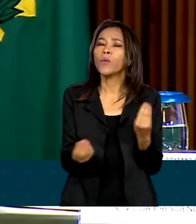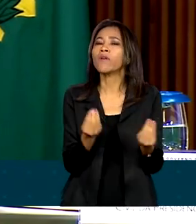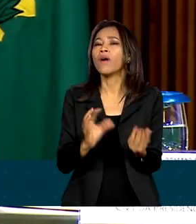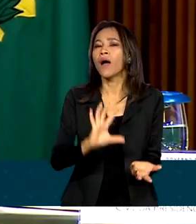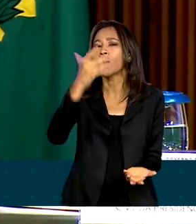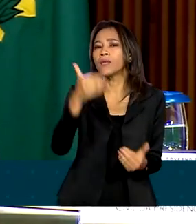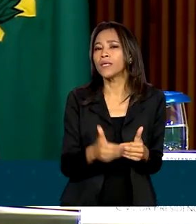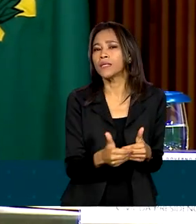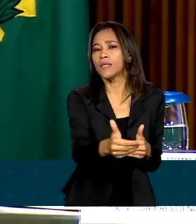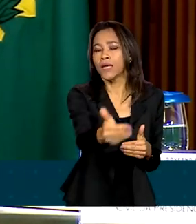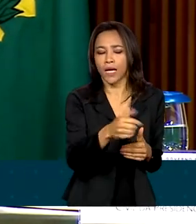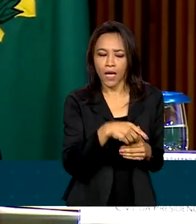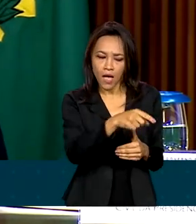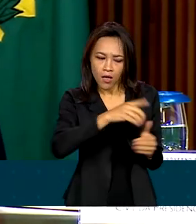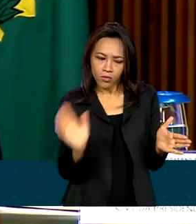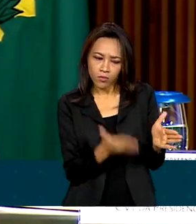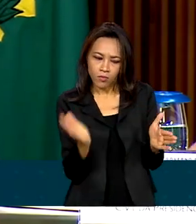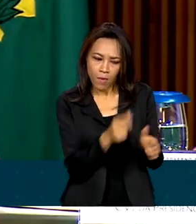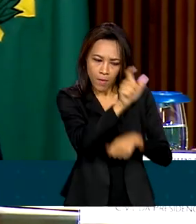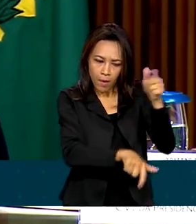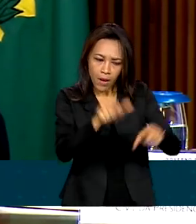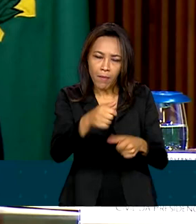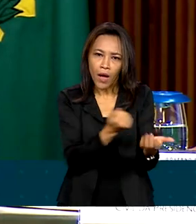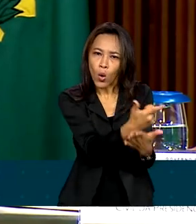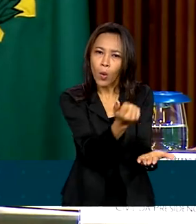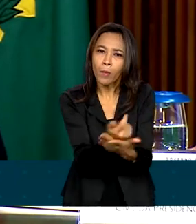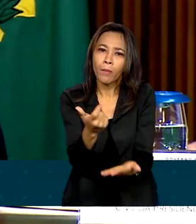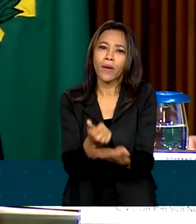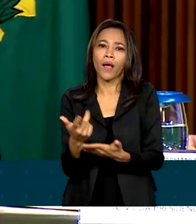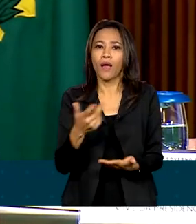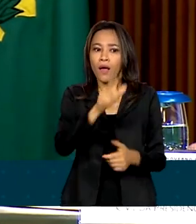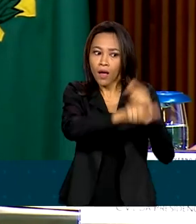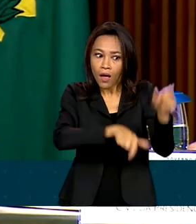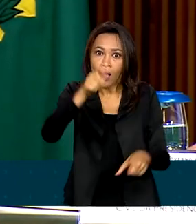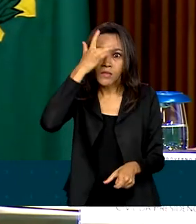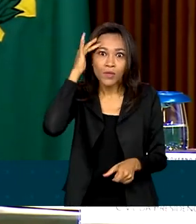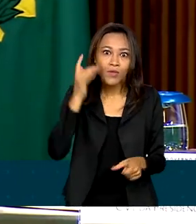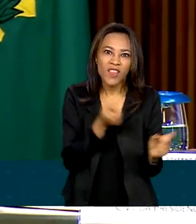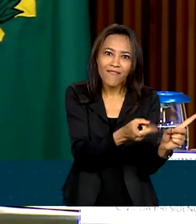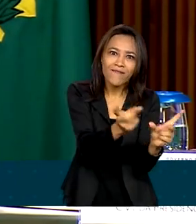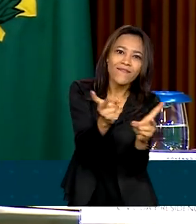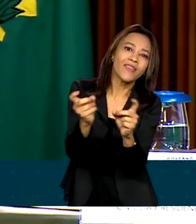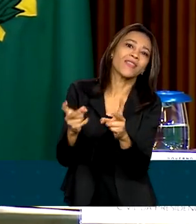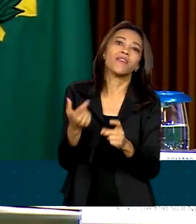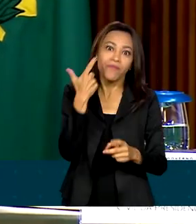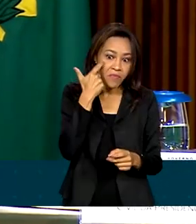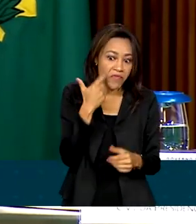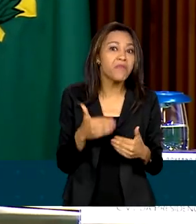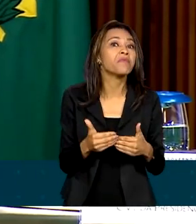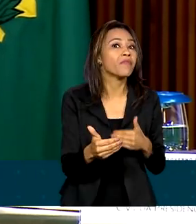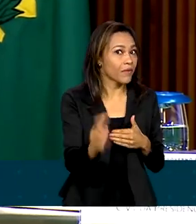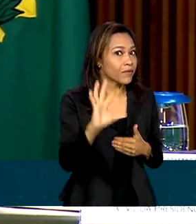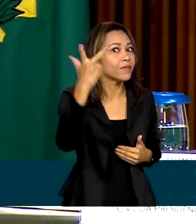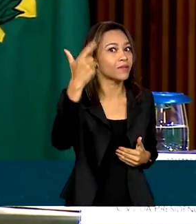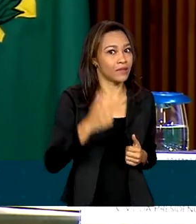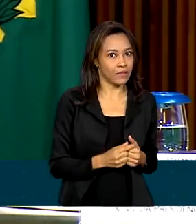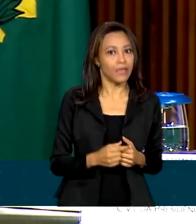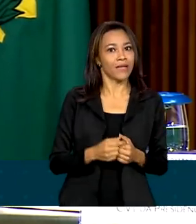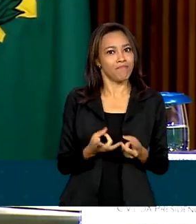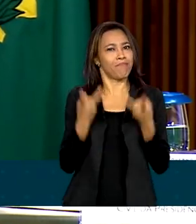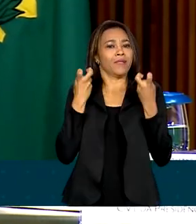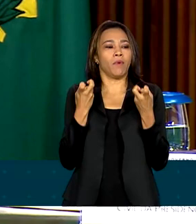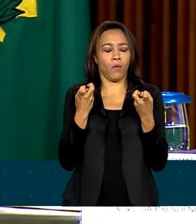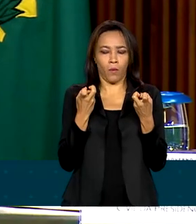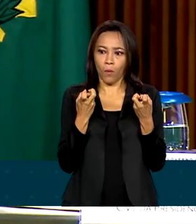começarem a produzir mais, quando as pessoas começarem a comprar mais, quando pessoas começarem a vender mais. A gente vai perceber que a economia